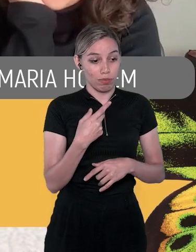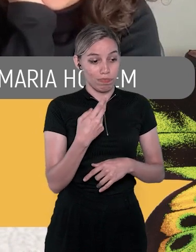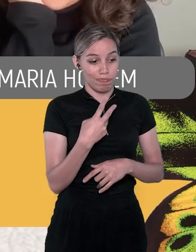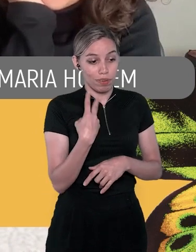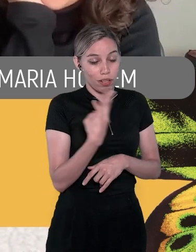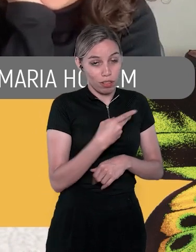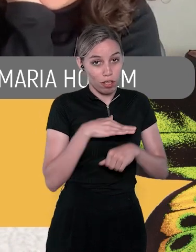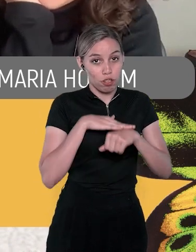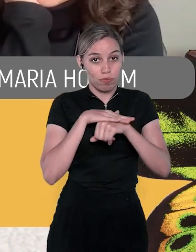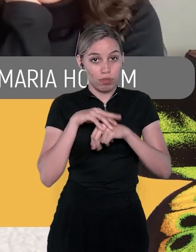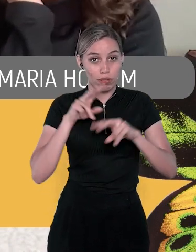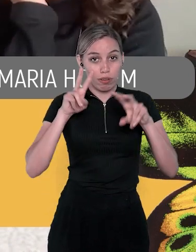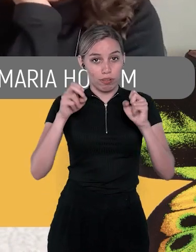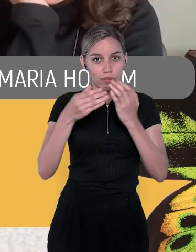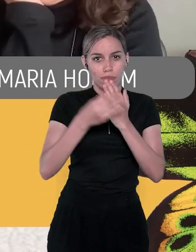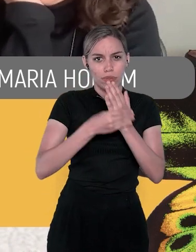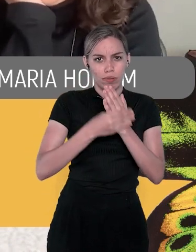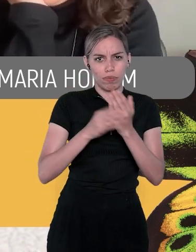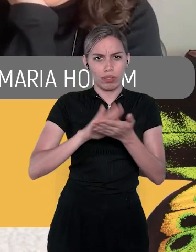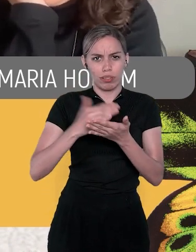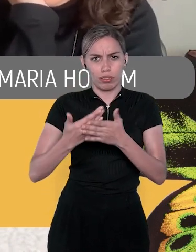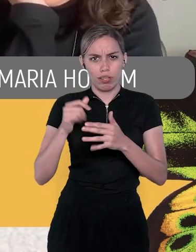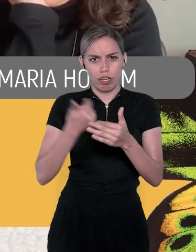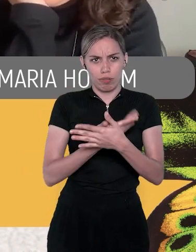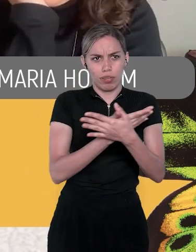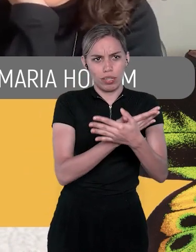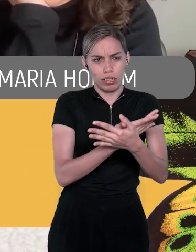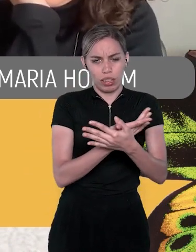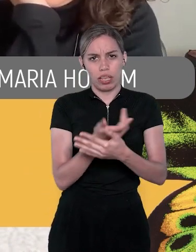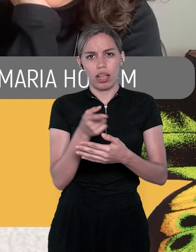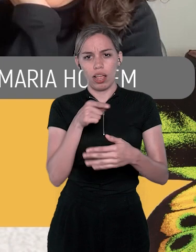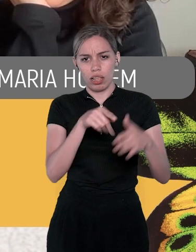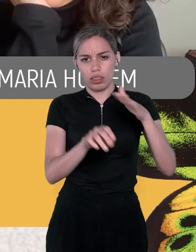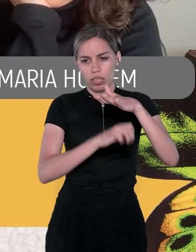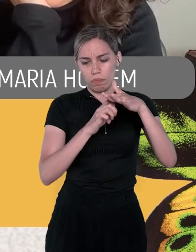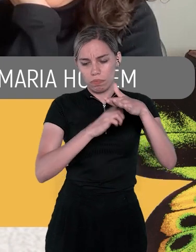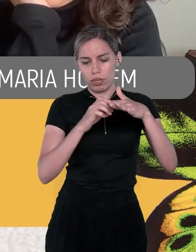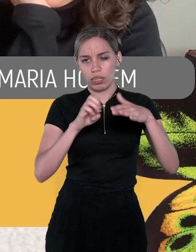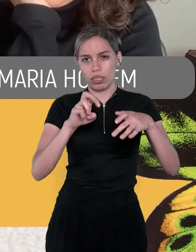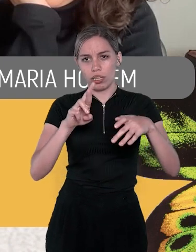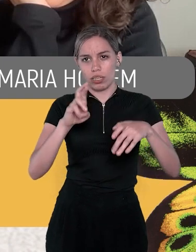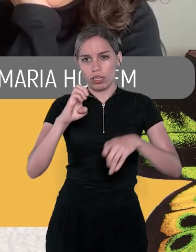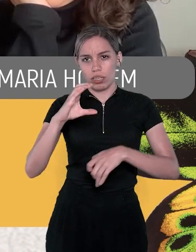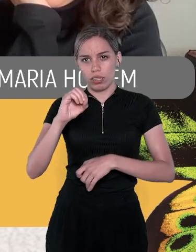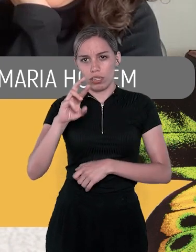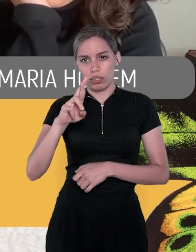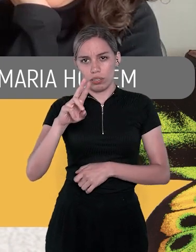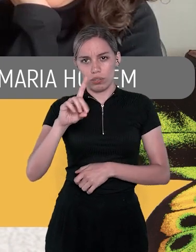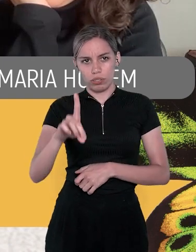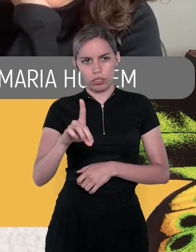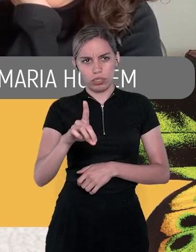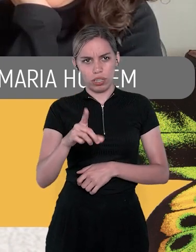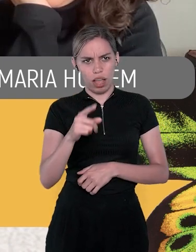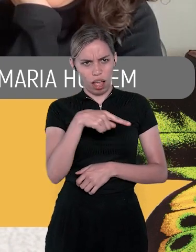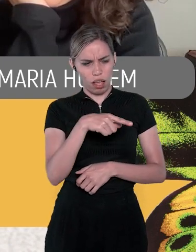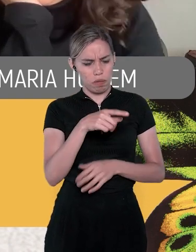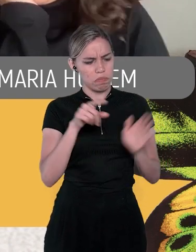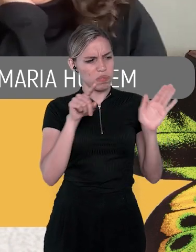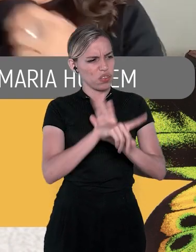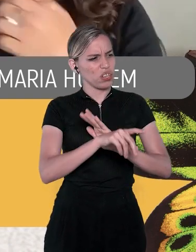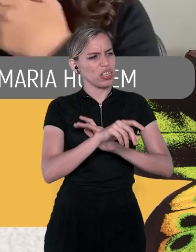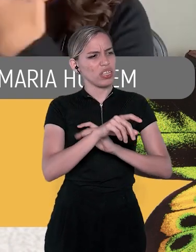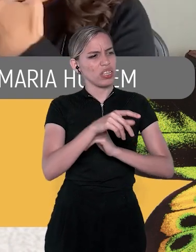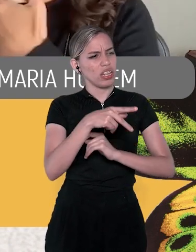conversando ao redor do livro Intérprete de Borboletas, editado da editora Record. É o 6º,